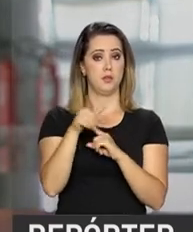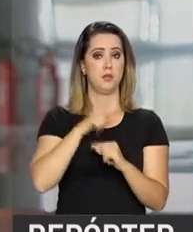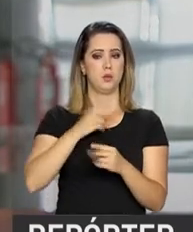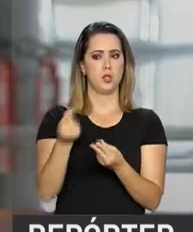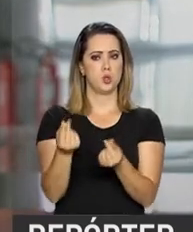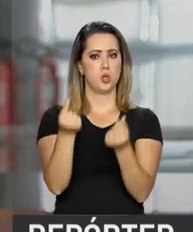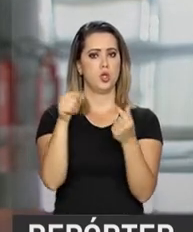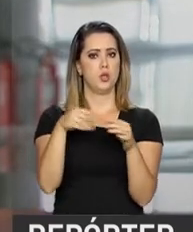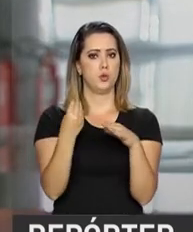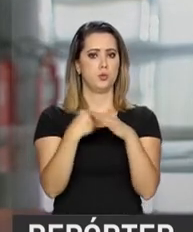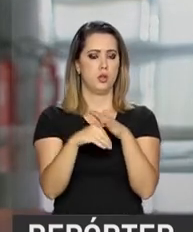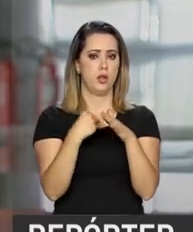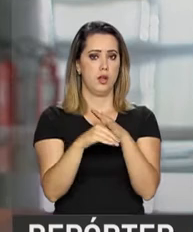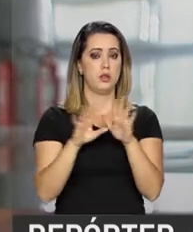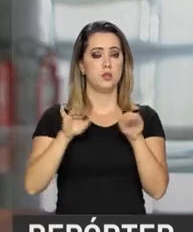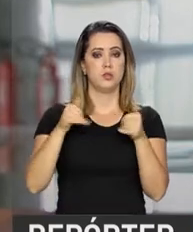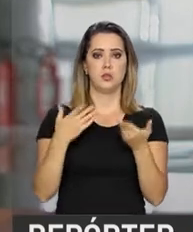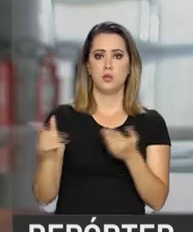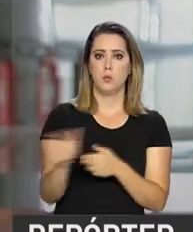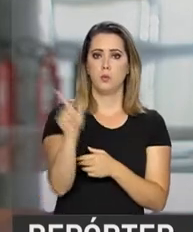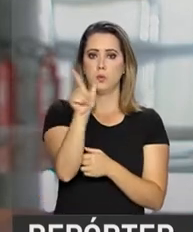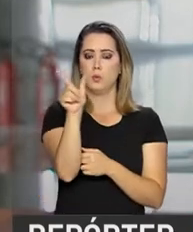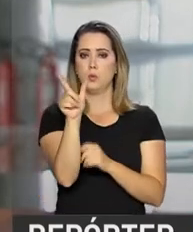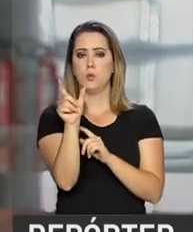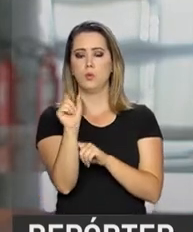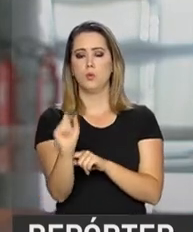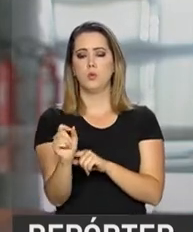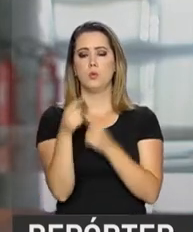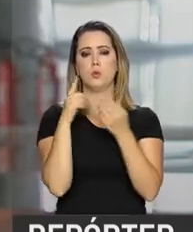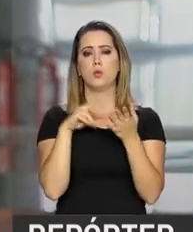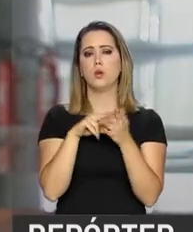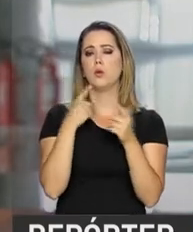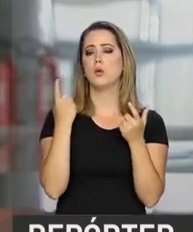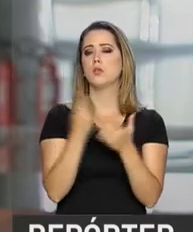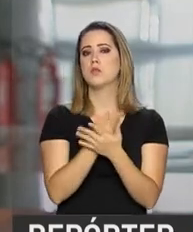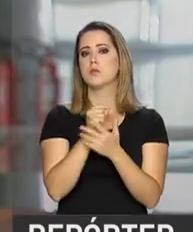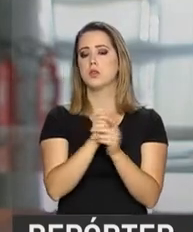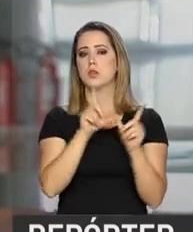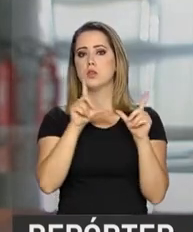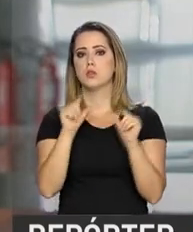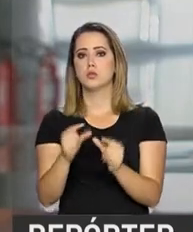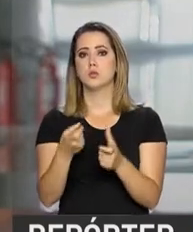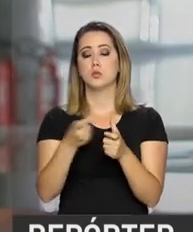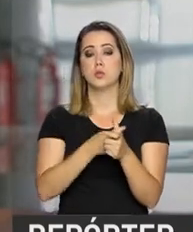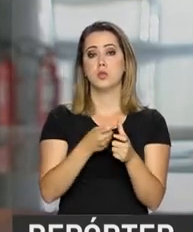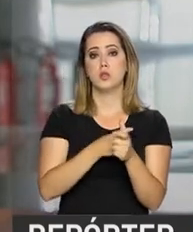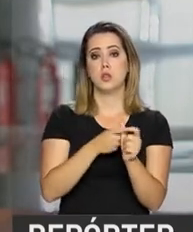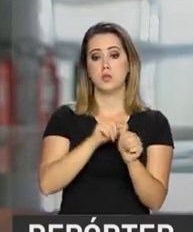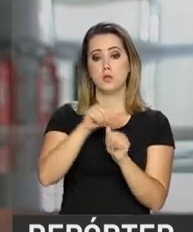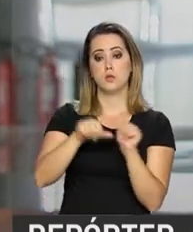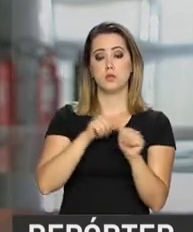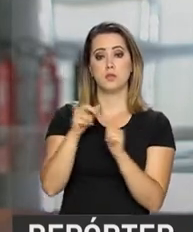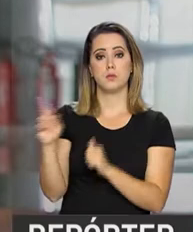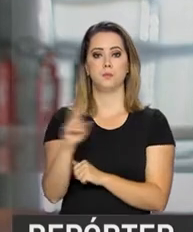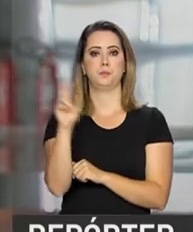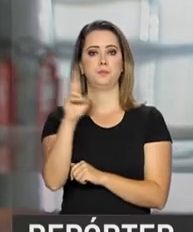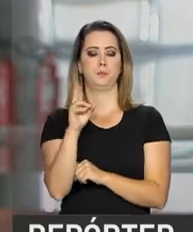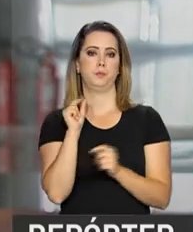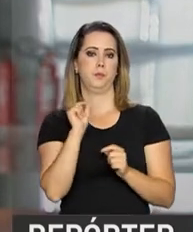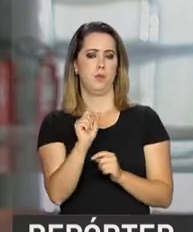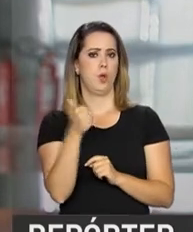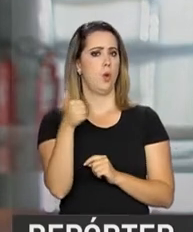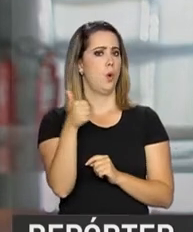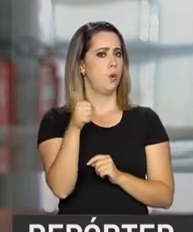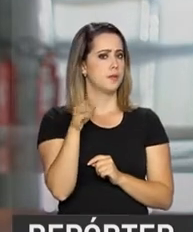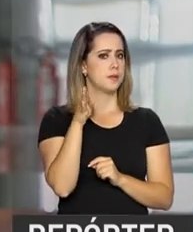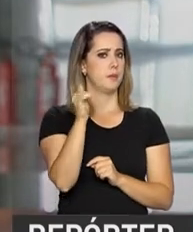dívidas a valorização do dólar acaba diminuindo essa dívida quando convertida em real o esse recurso de mais de 11 bilhões